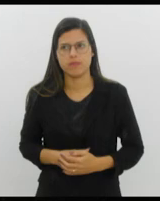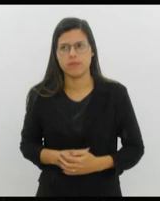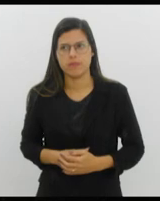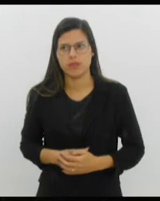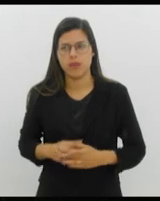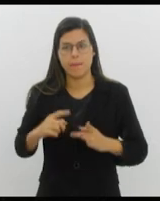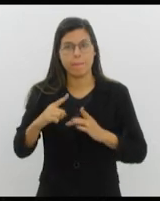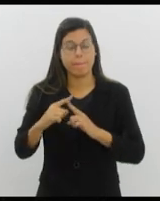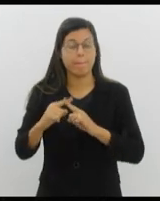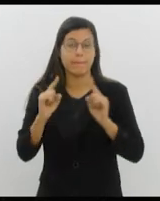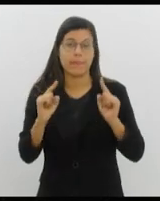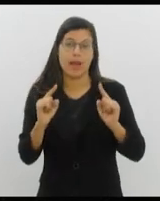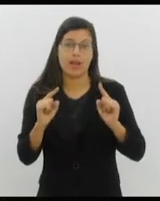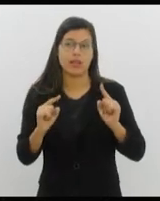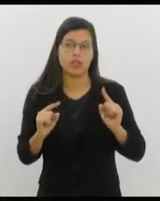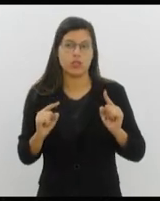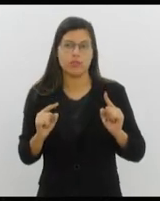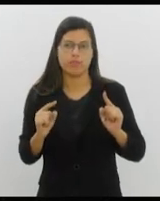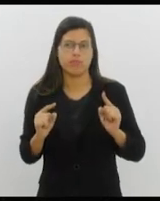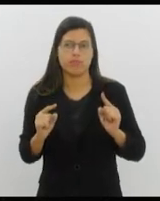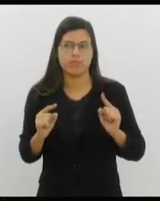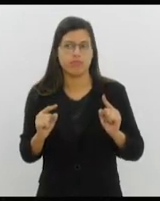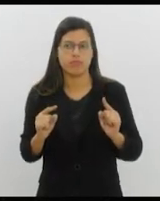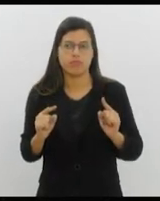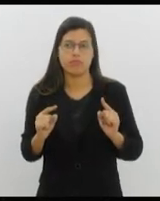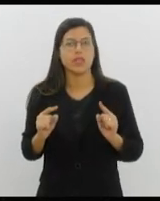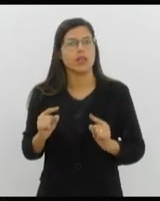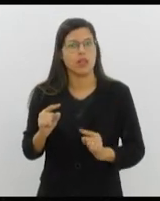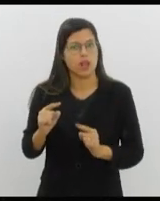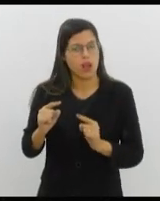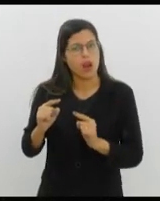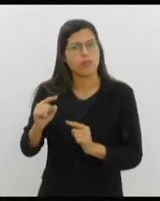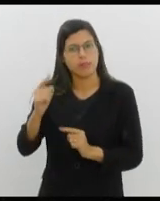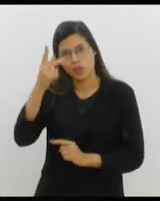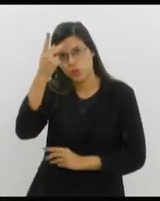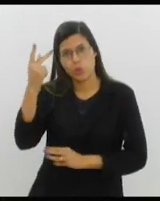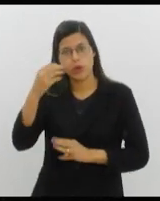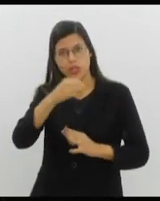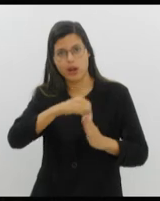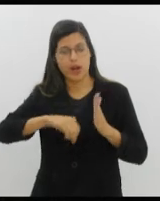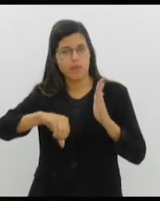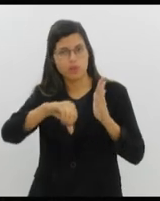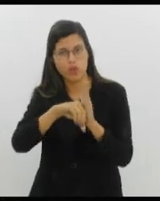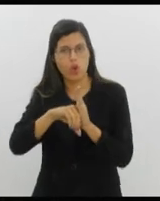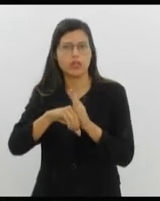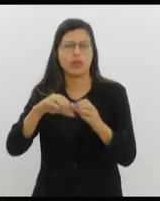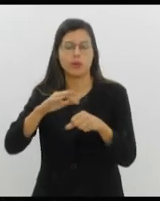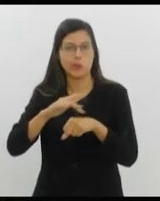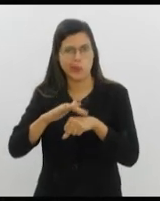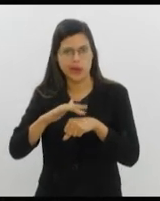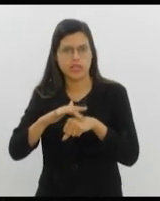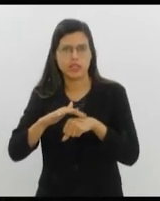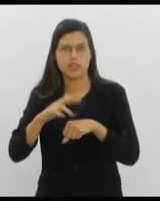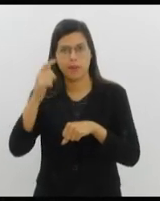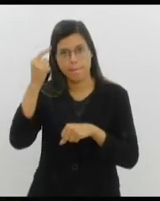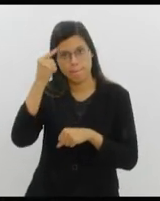Mas, segundo mentes criminosas e doentias de pessoas que pensam dessa forma,